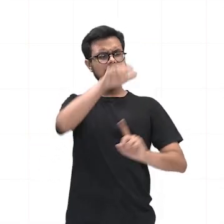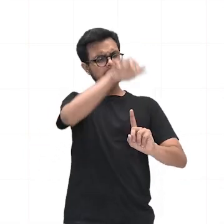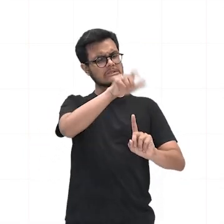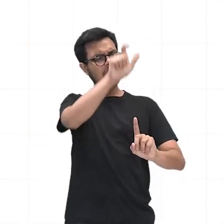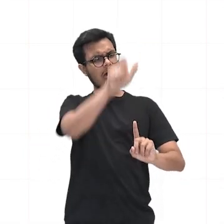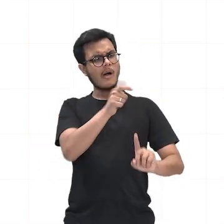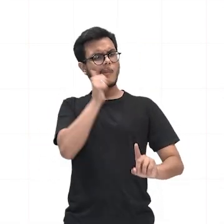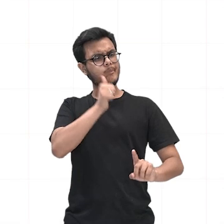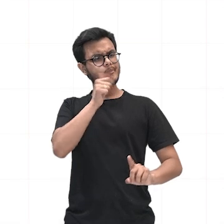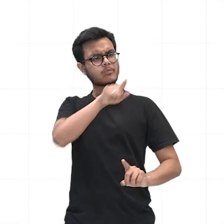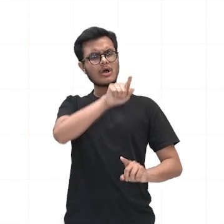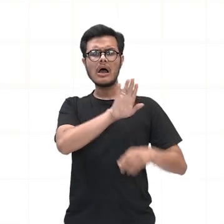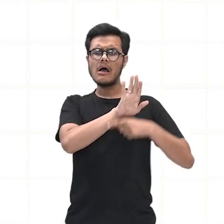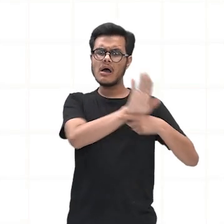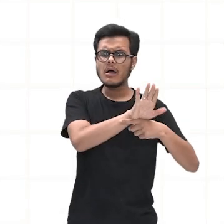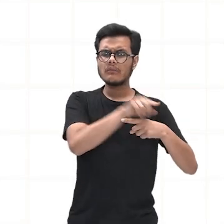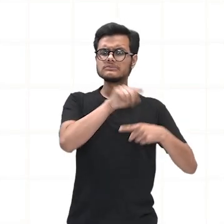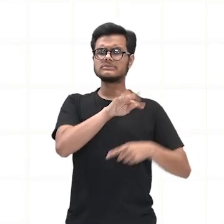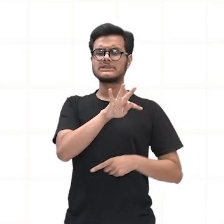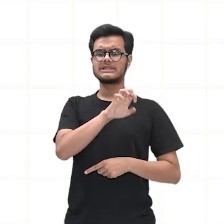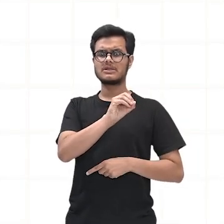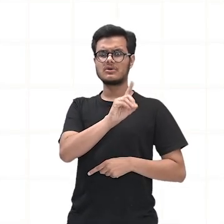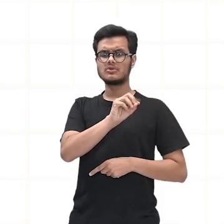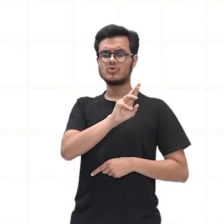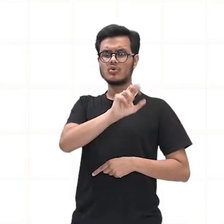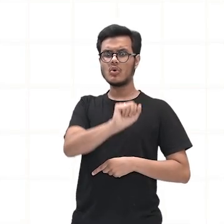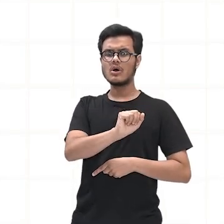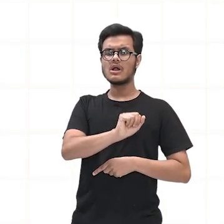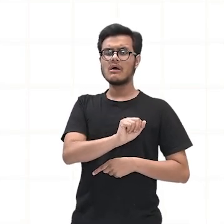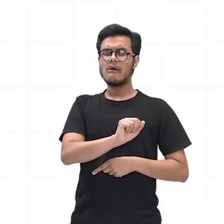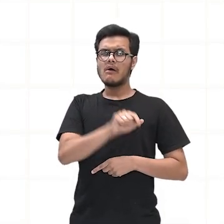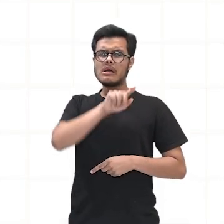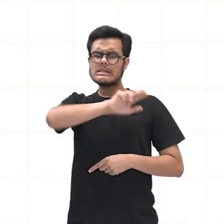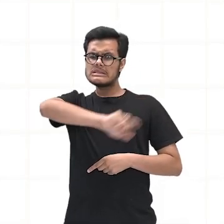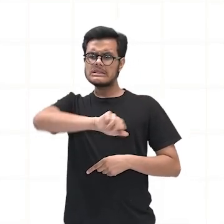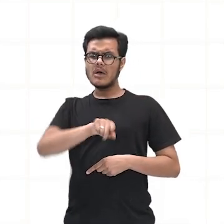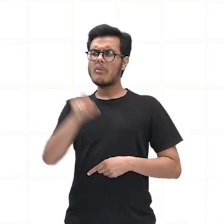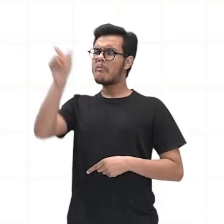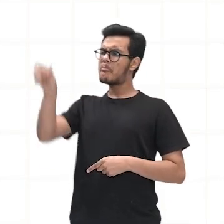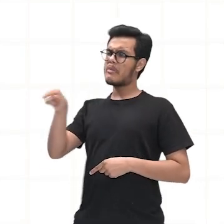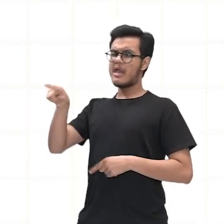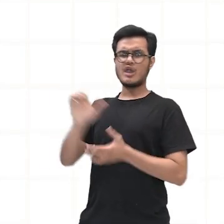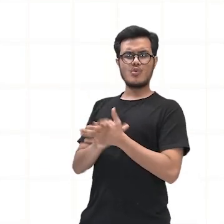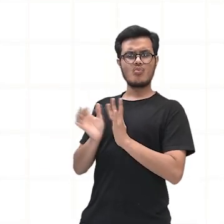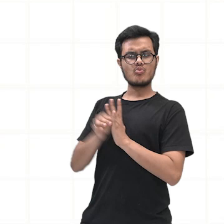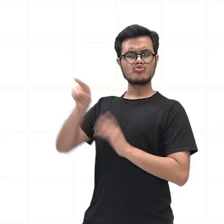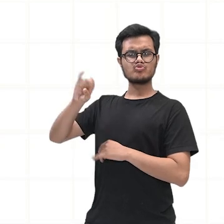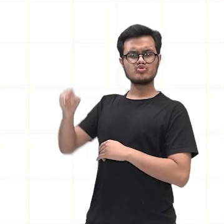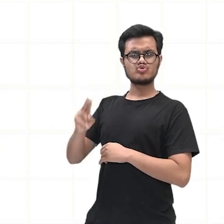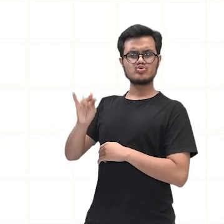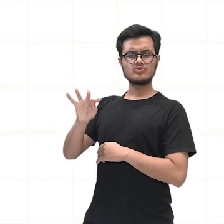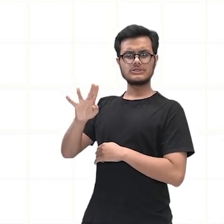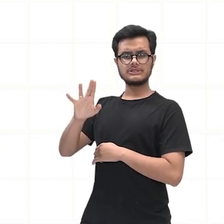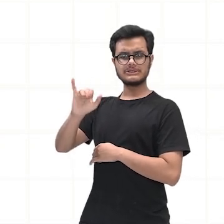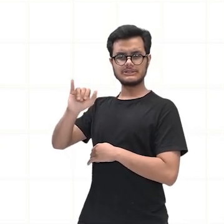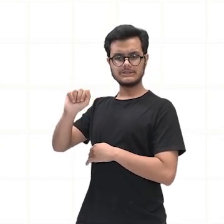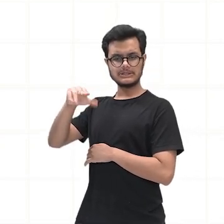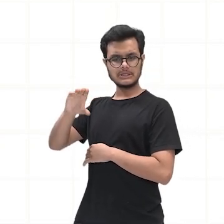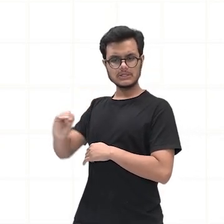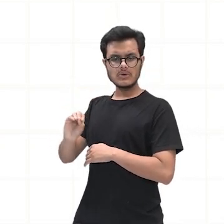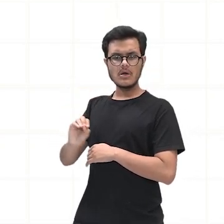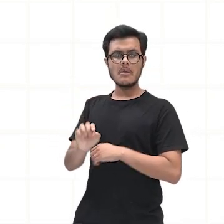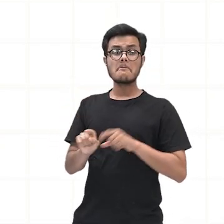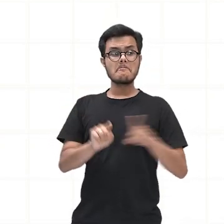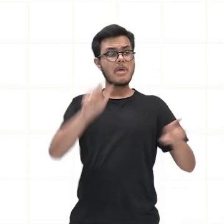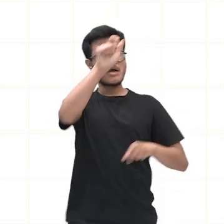A contribuição de Teodora, não apenas como esposa de Justiniano, mas como